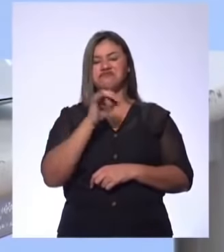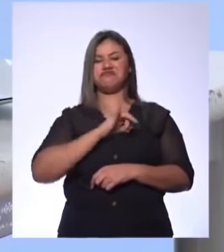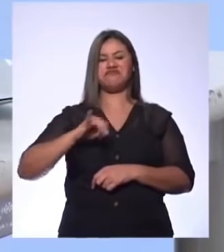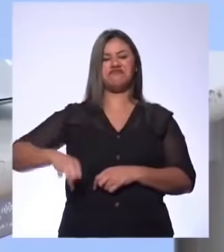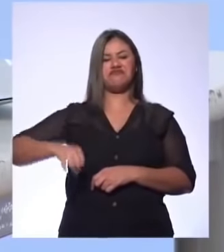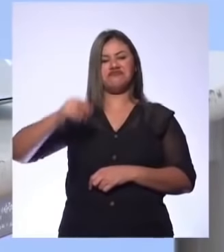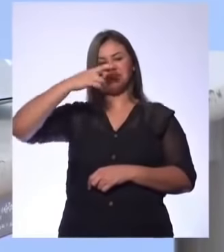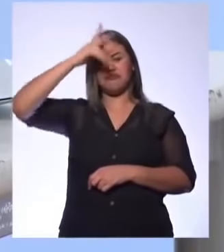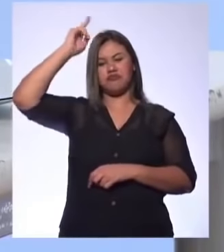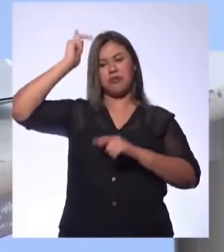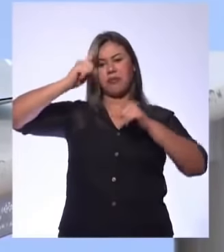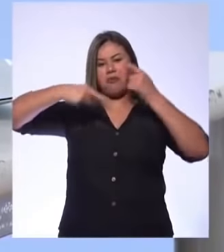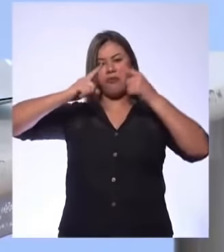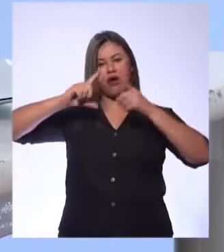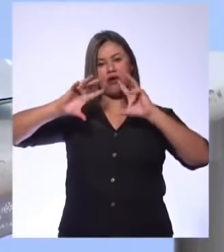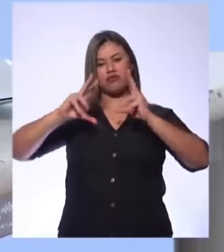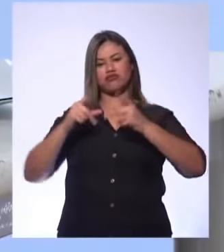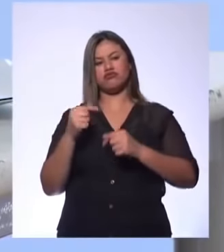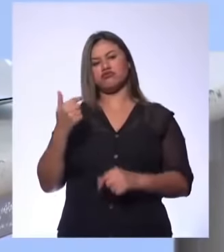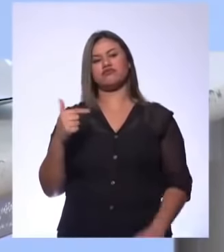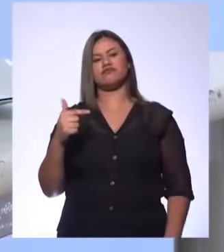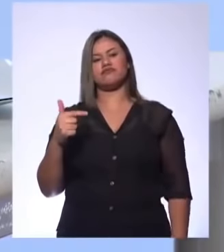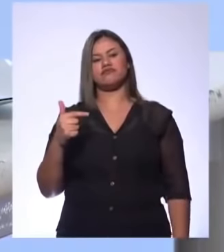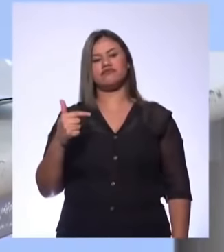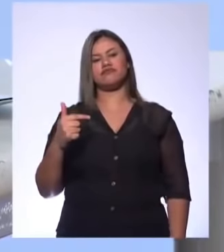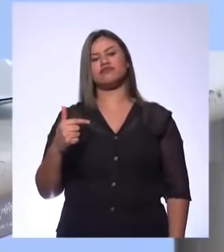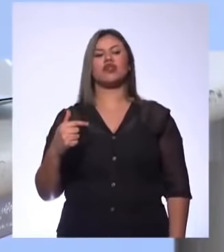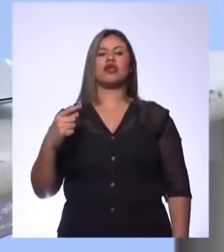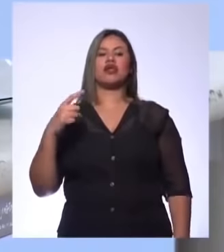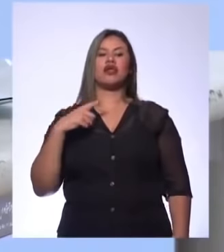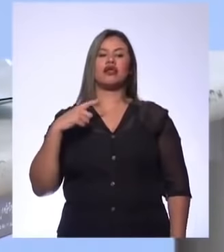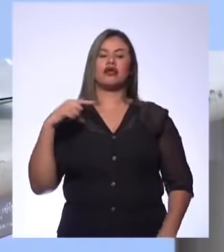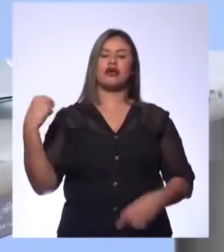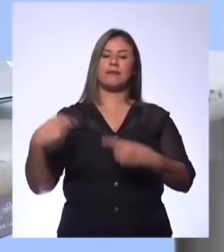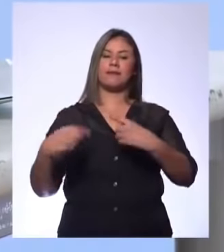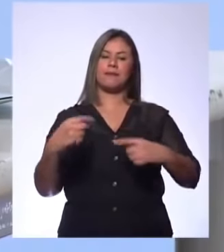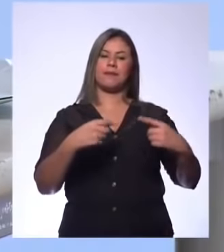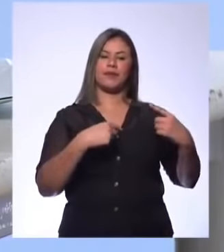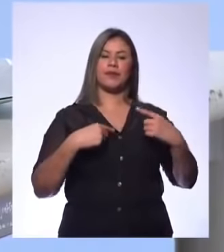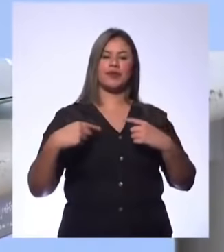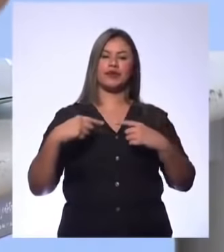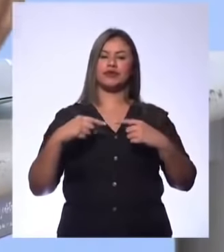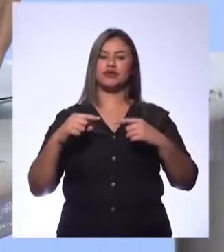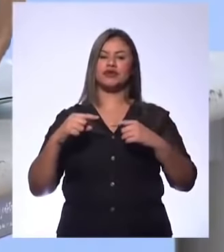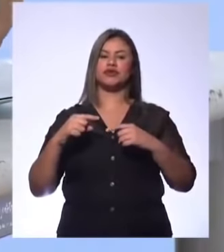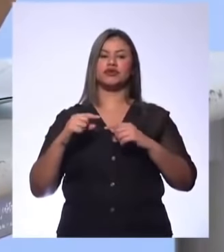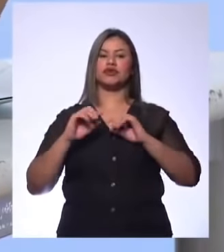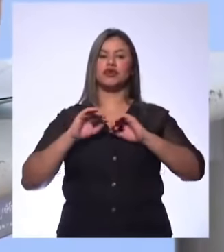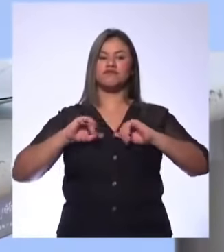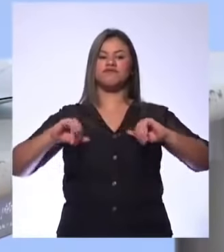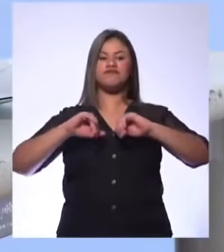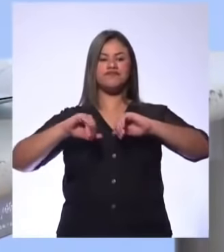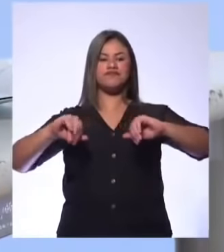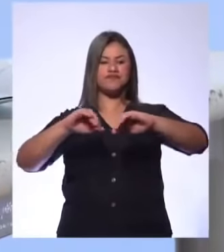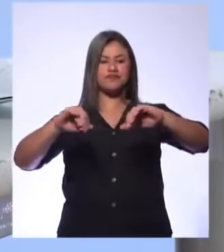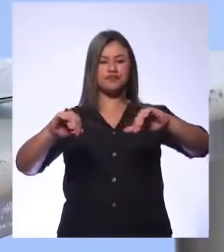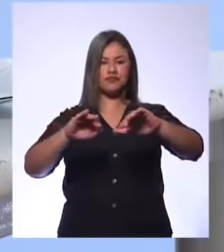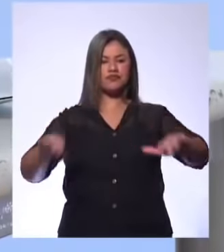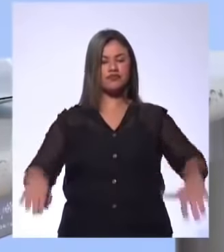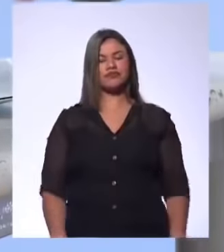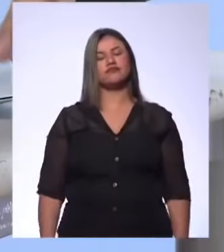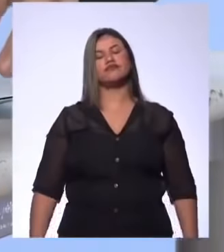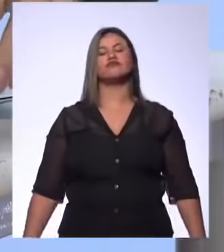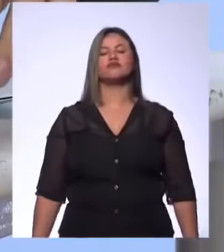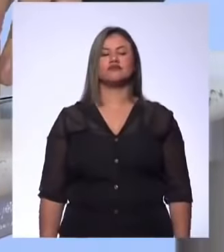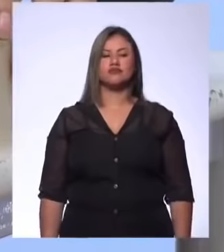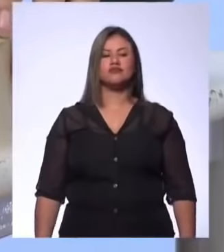Ocidente que vai mandar em tudo. Nós vamos ter a política descentralizada. Vocês estão vendo que está cada um no seu cantinho? Então,